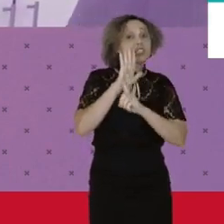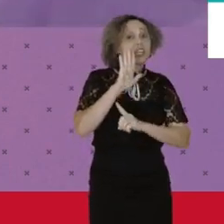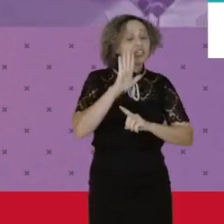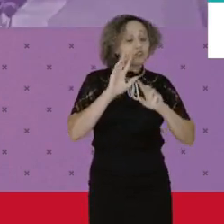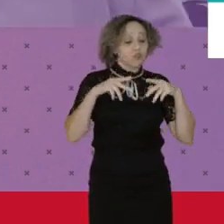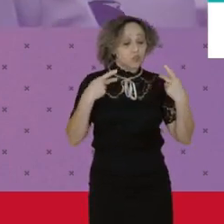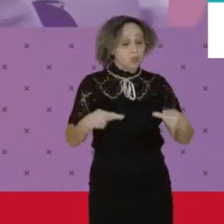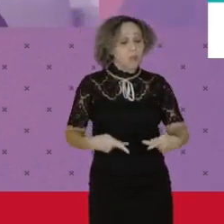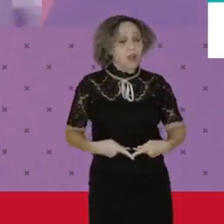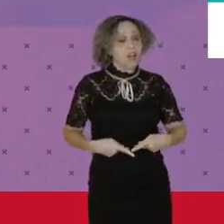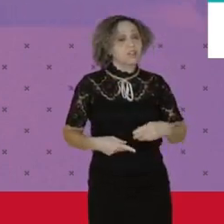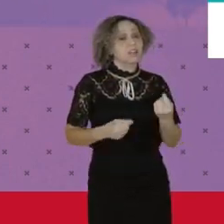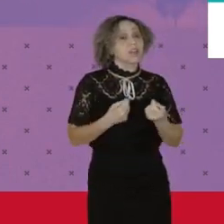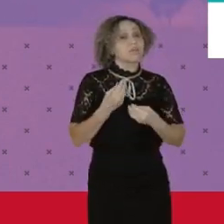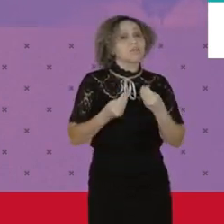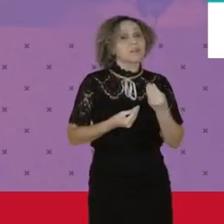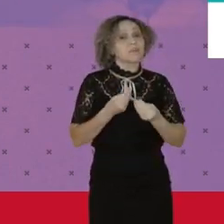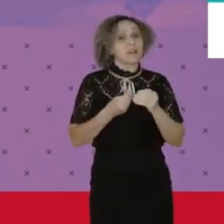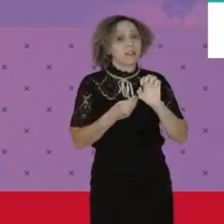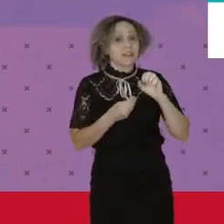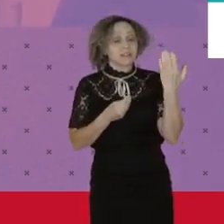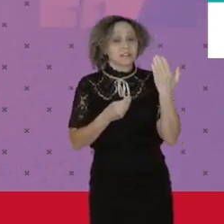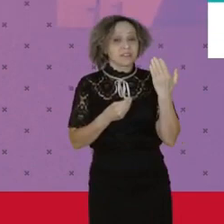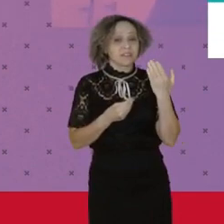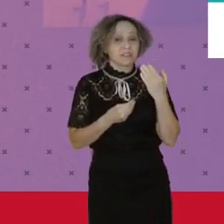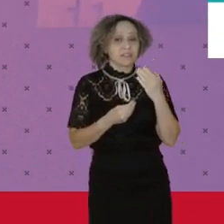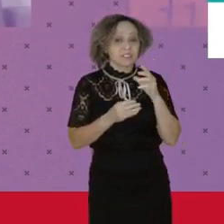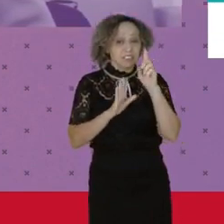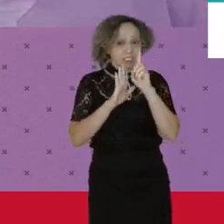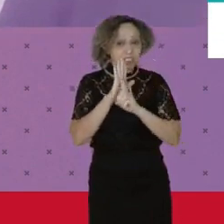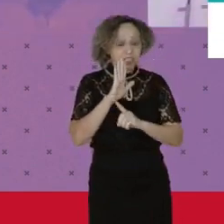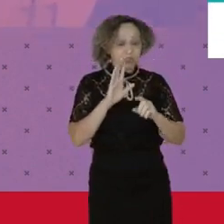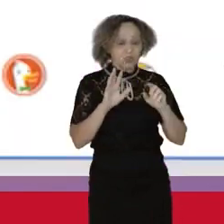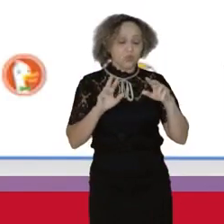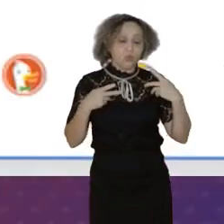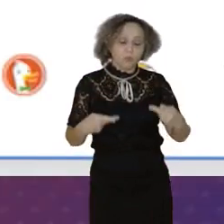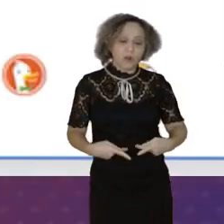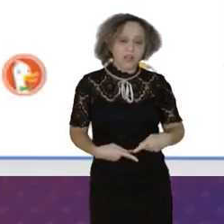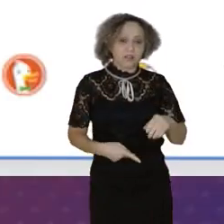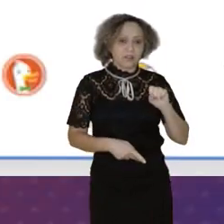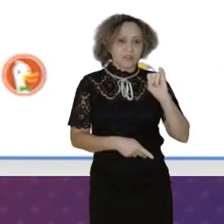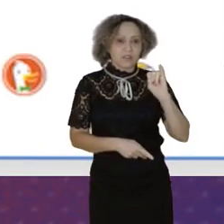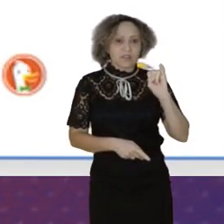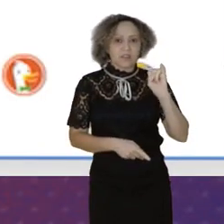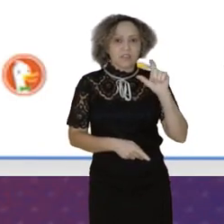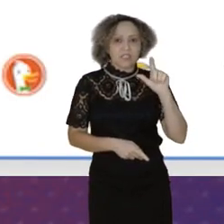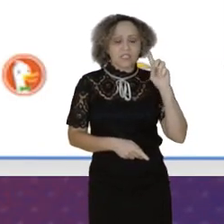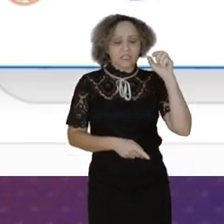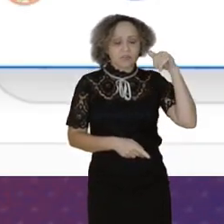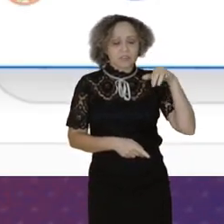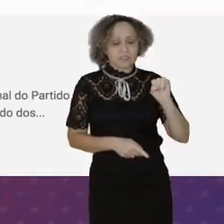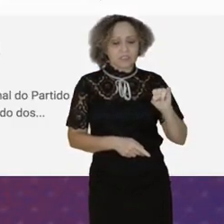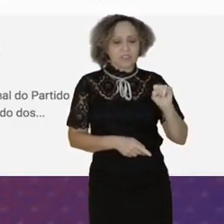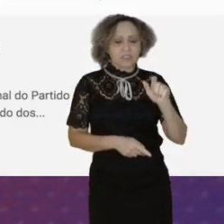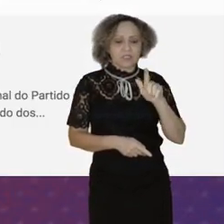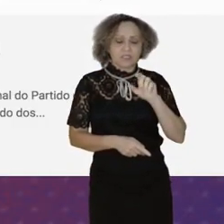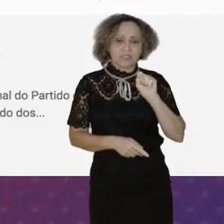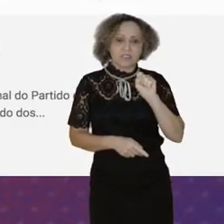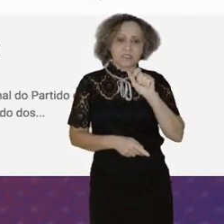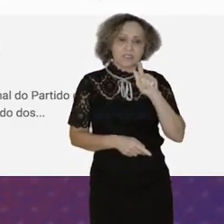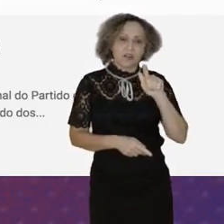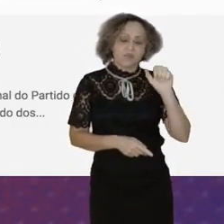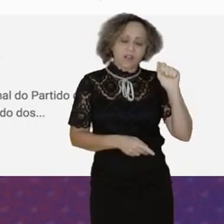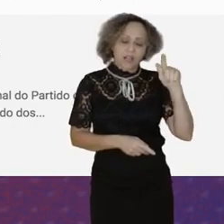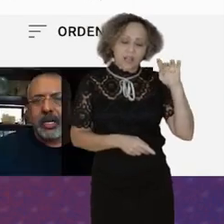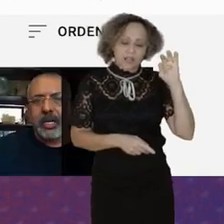a ex-ministra dos Direitos Humanos, Idely Salvati. Você encontra todos os nossos programas na playlist TV Elas por